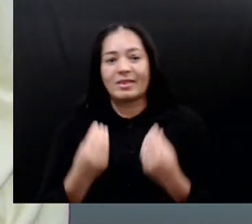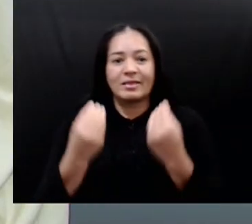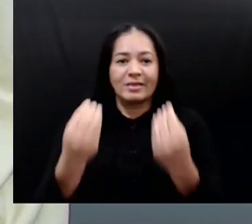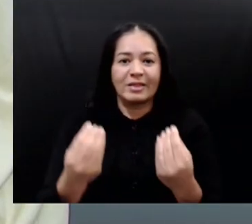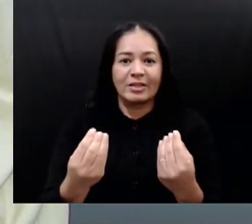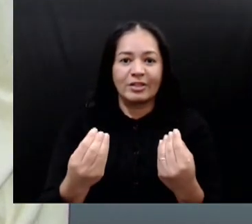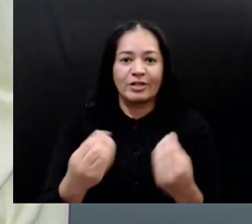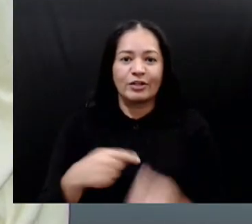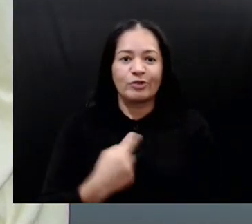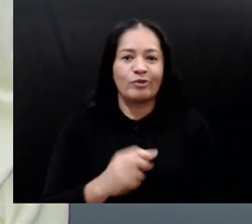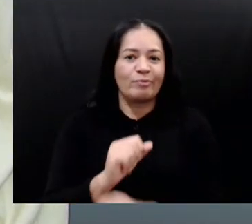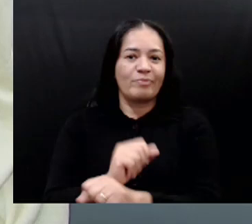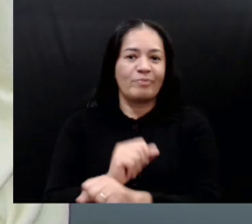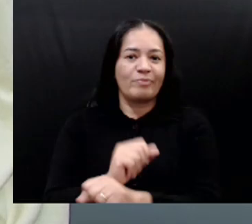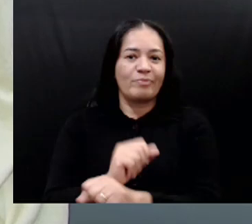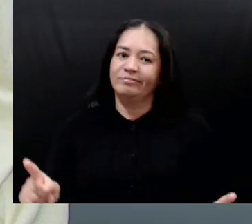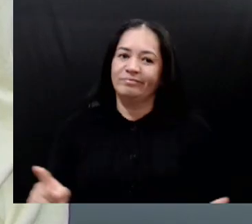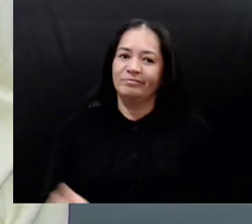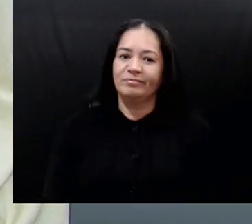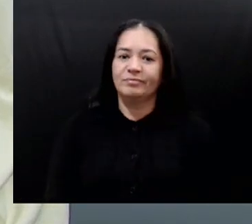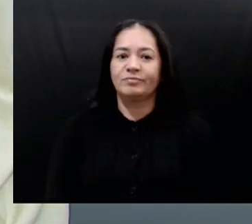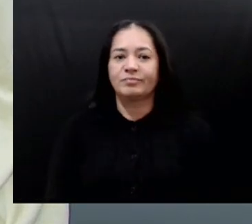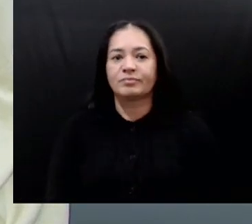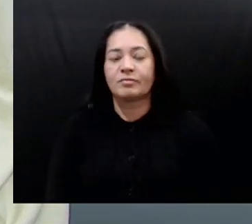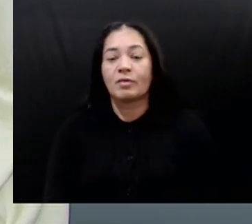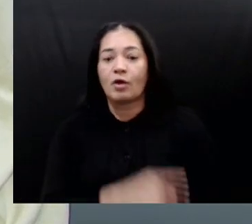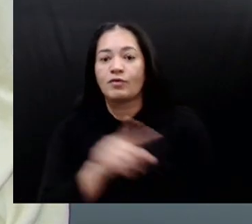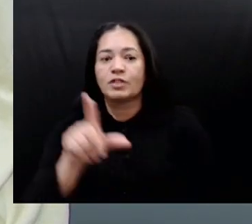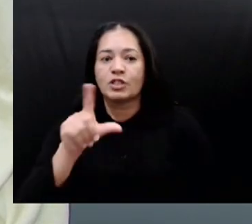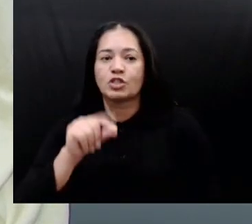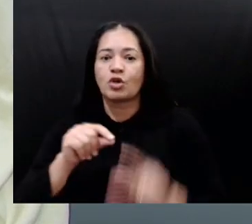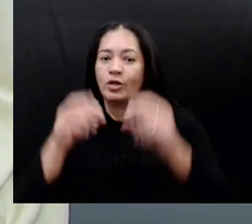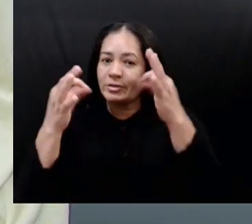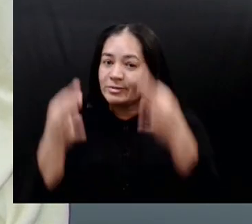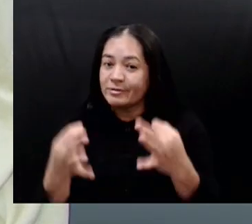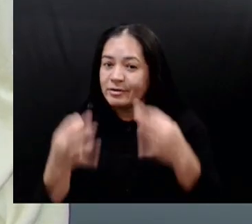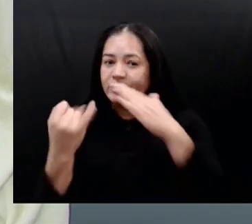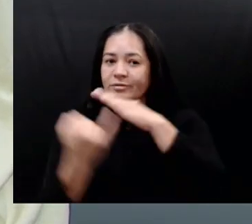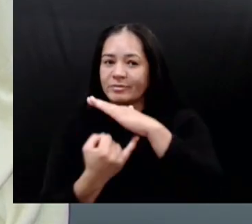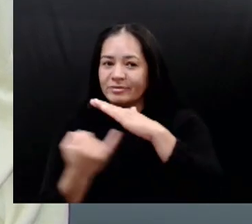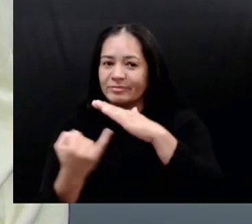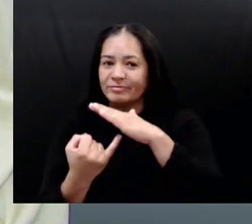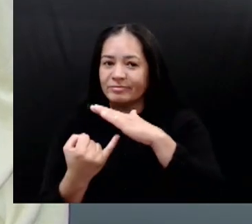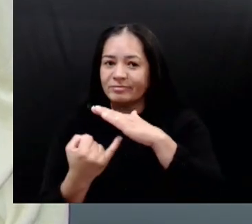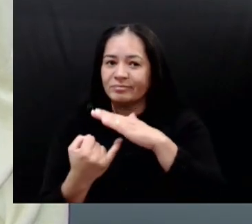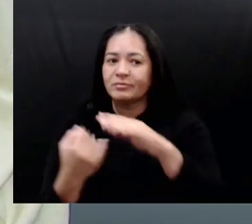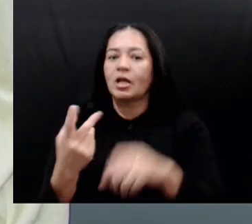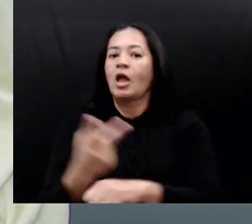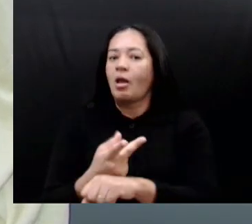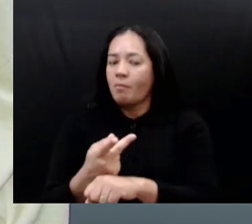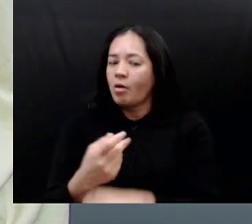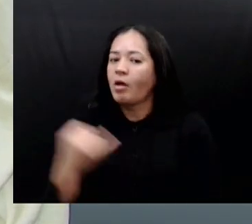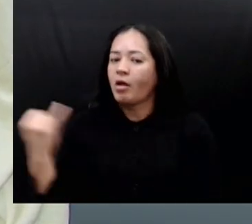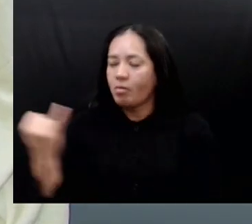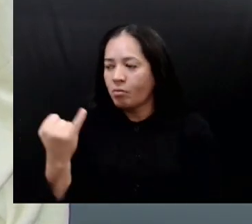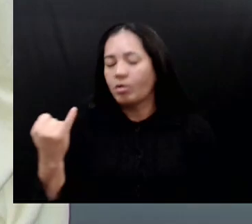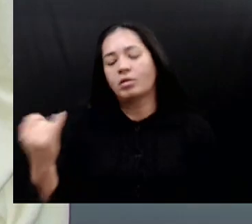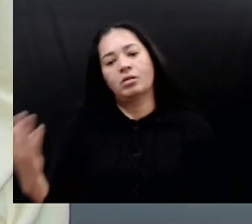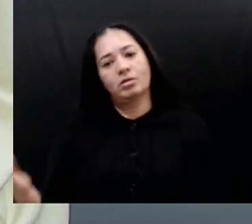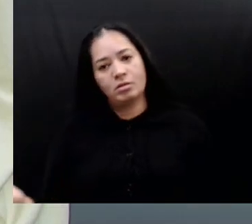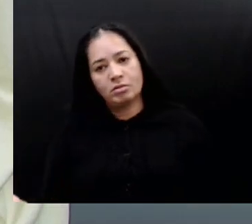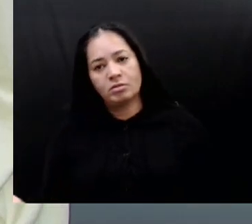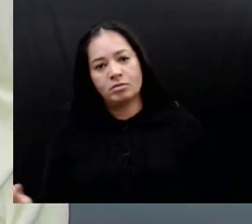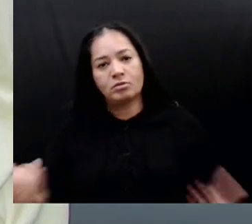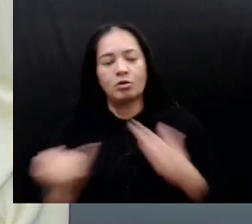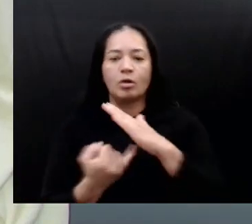Então, você escolher bem a instituição que você vai isso é importante buscar, demais, né, cara? Isso faz toda a diferença. Uma instituição